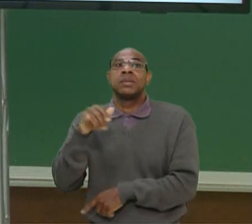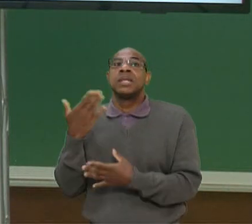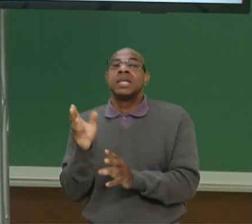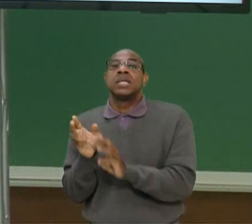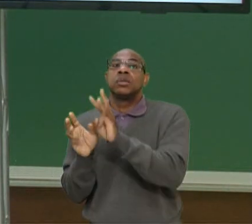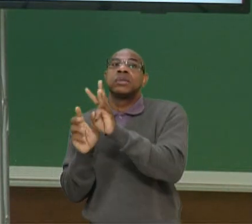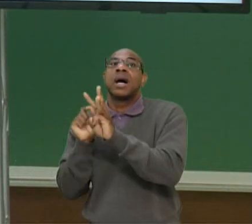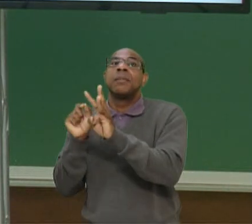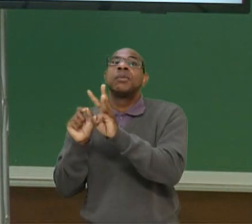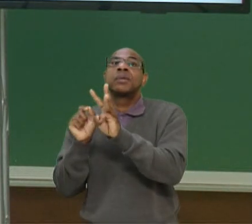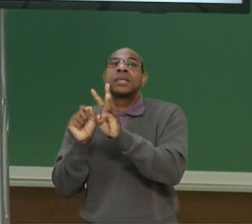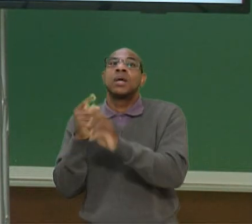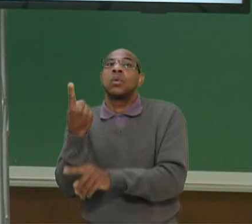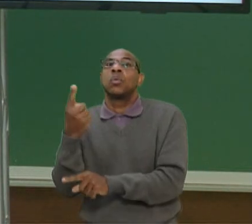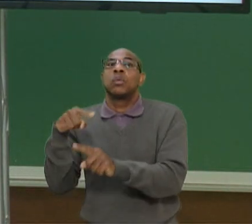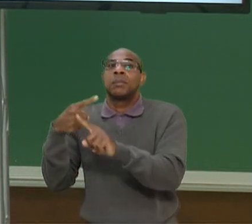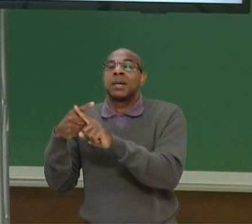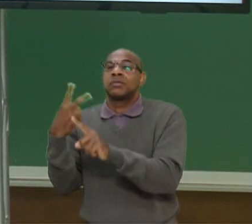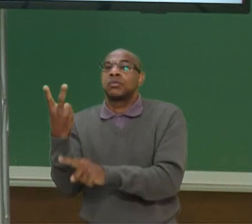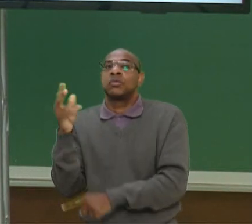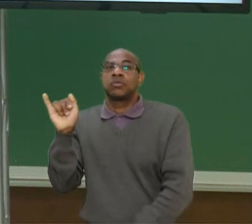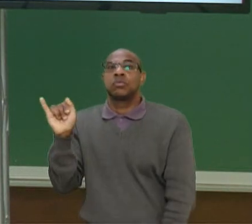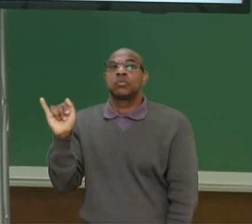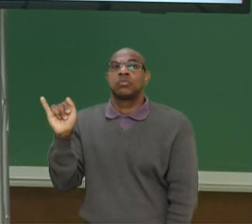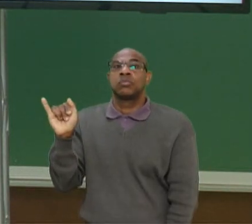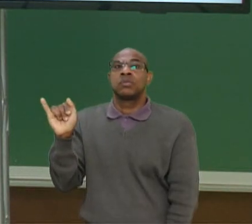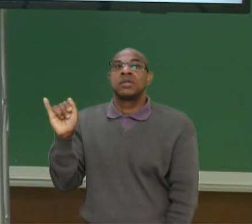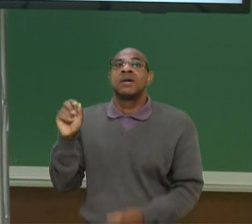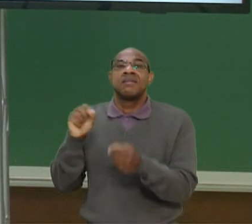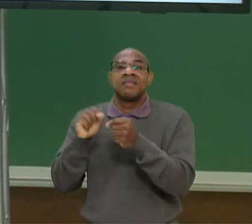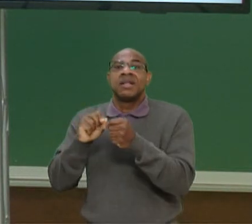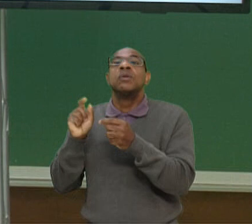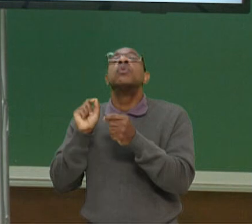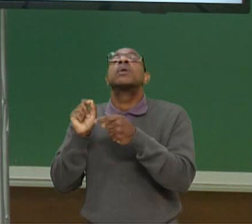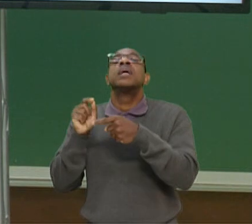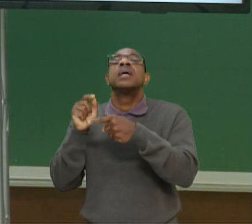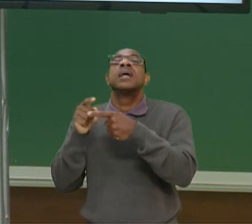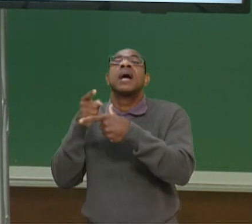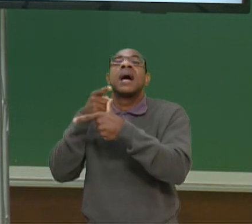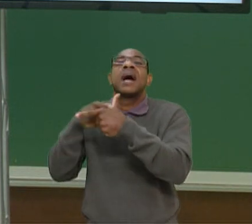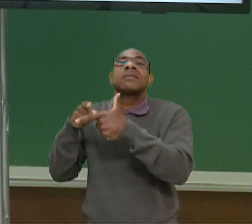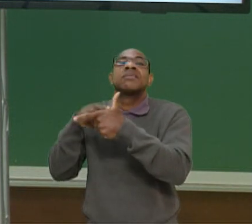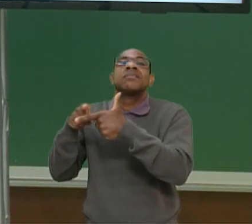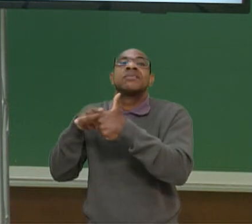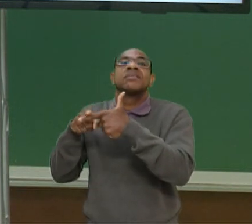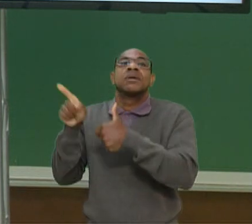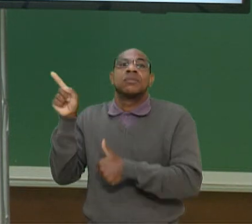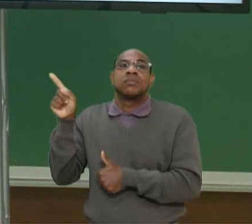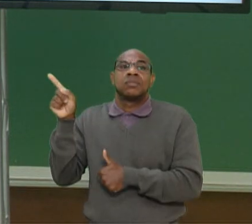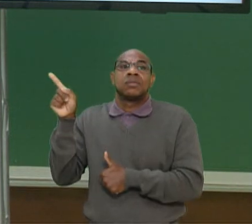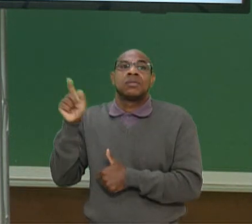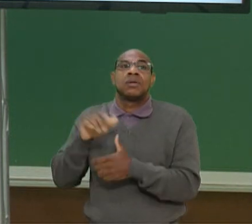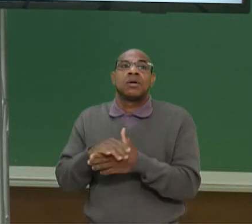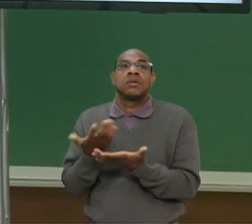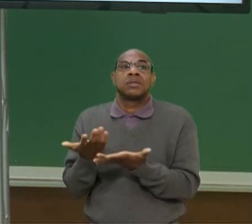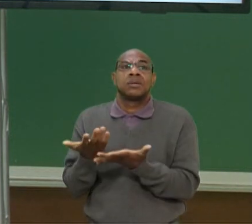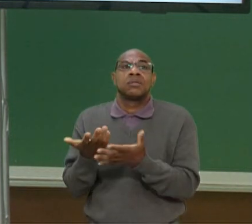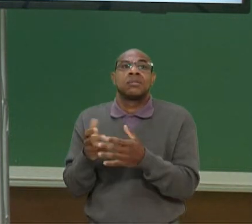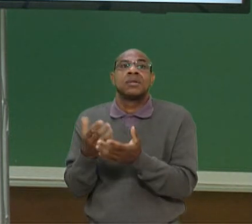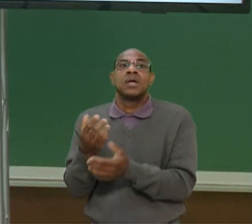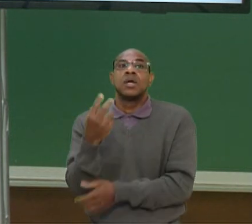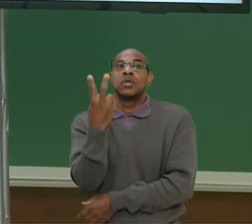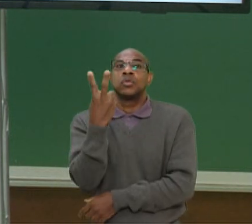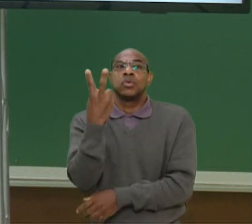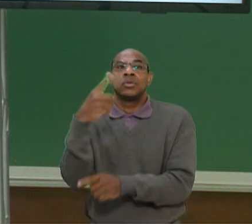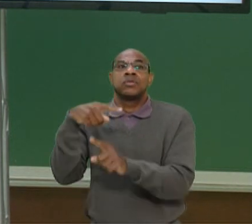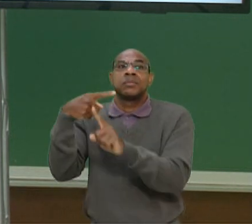W 1 mais 2I, eu quero fazer a divisão. Então, primeira coisa aqui, a divisão de 2 mais